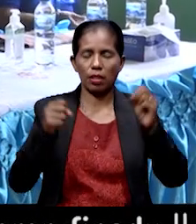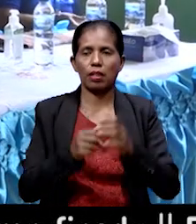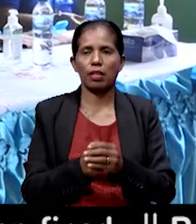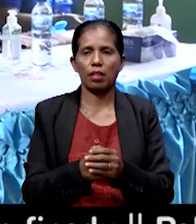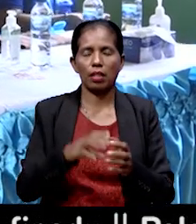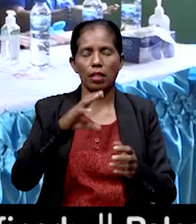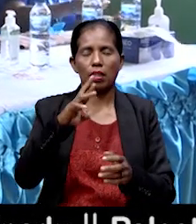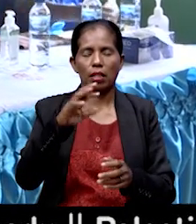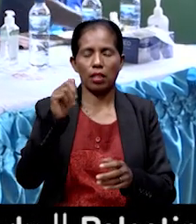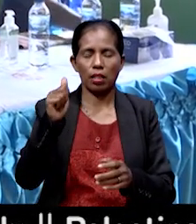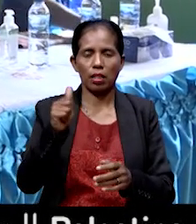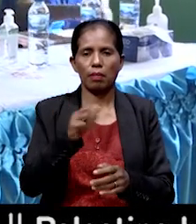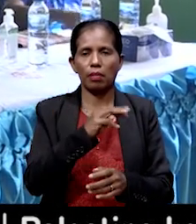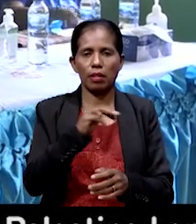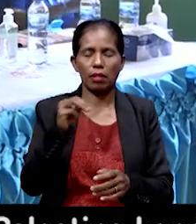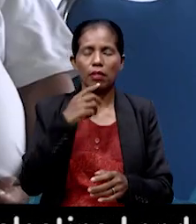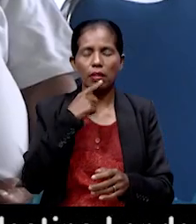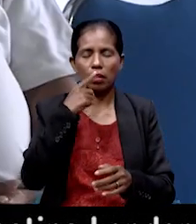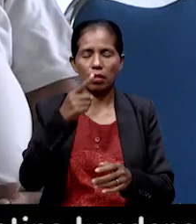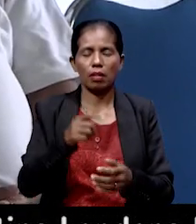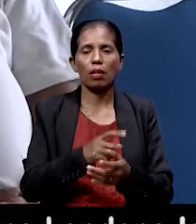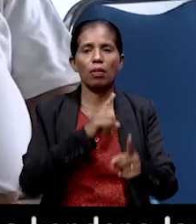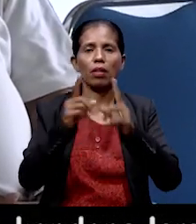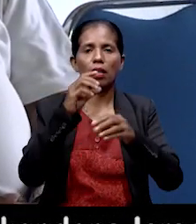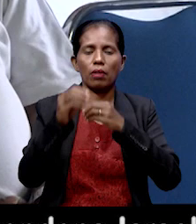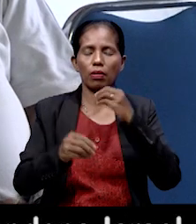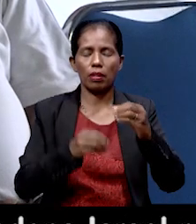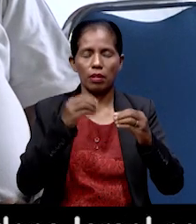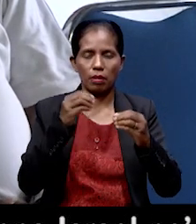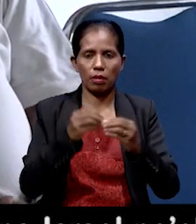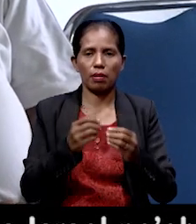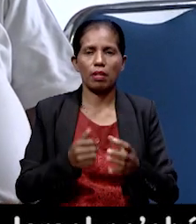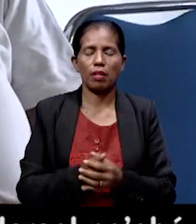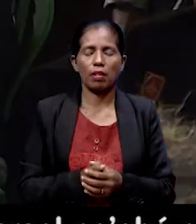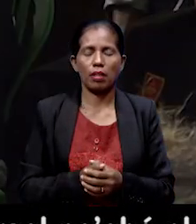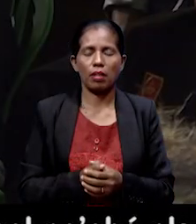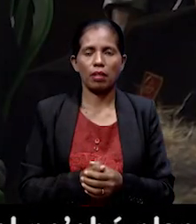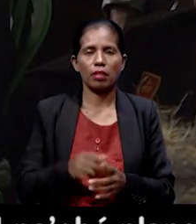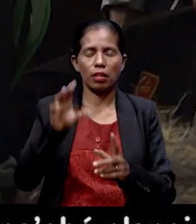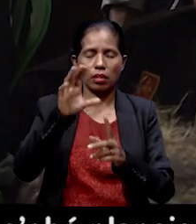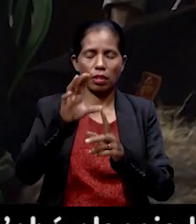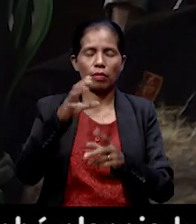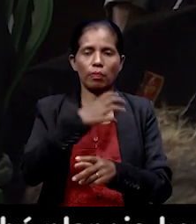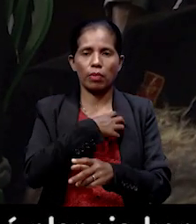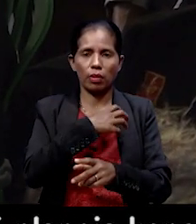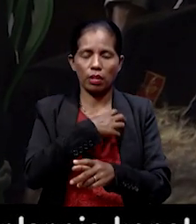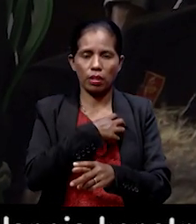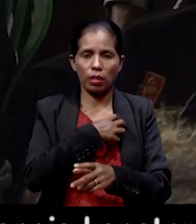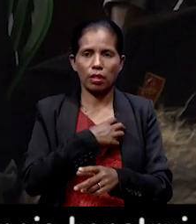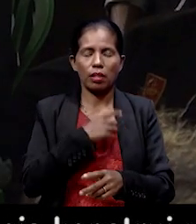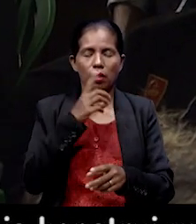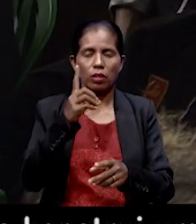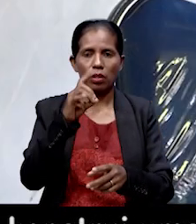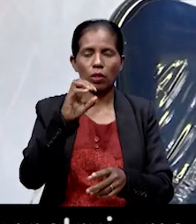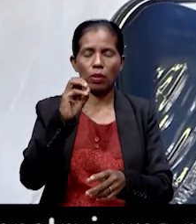CACRAM, Octavio da Conceição, nebe explica quando o regulamento arte marcial, no comandante polícia Esquadra Metinaru, inspetor